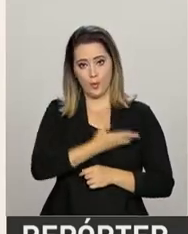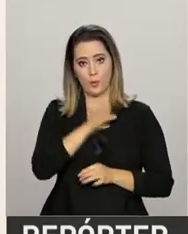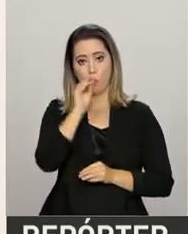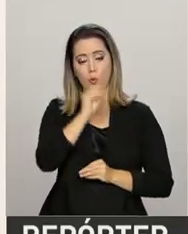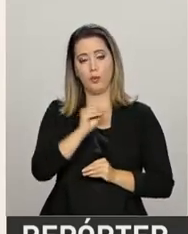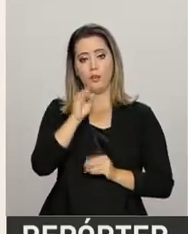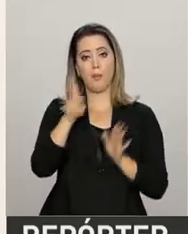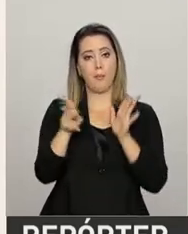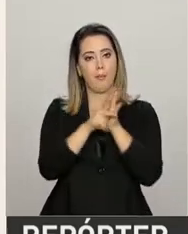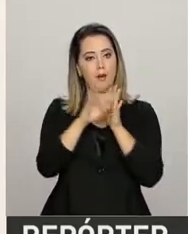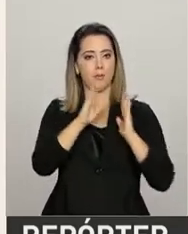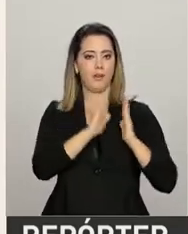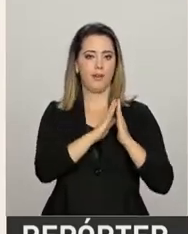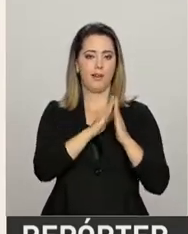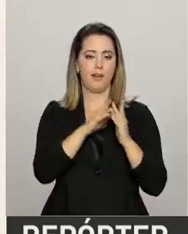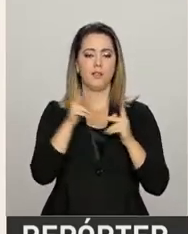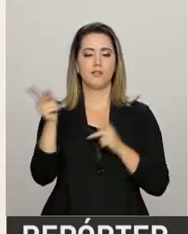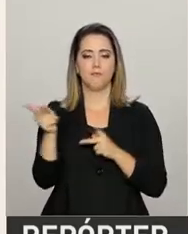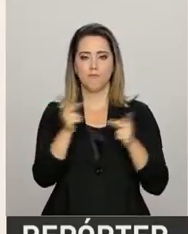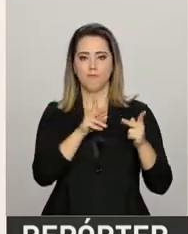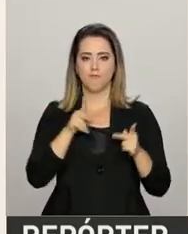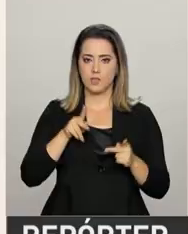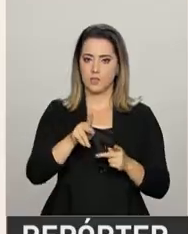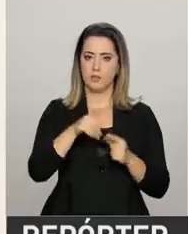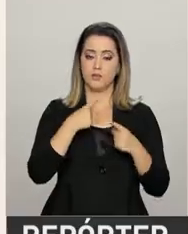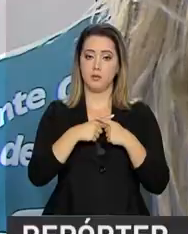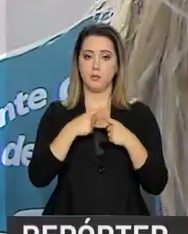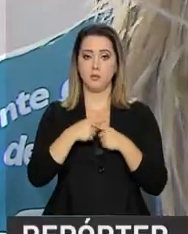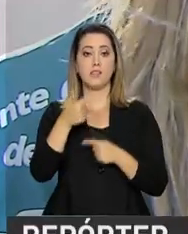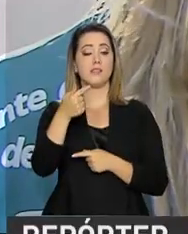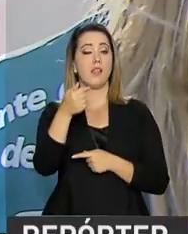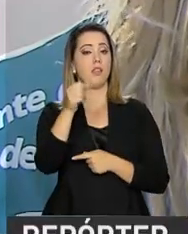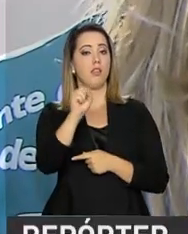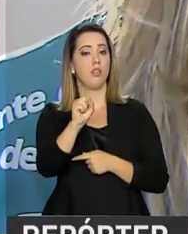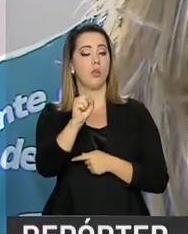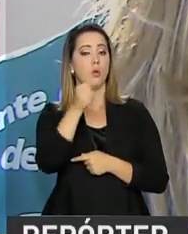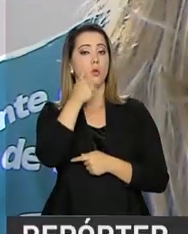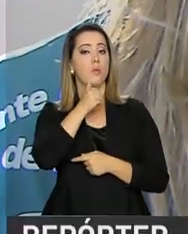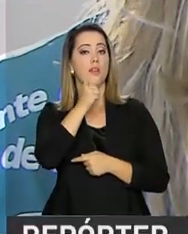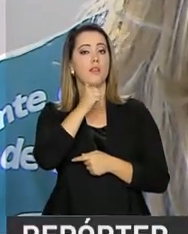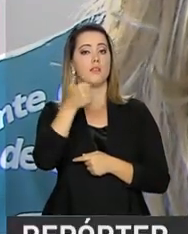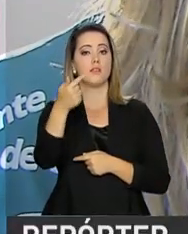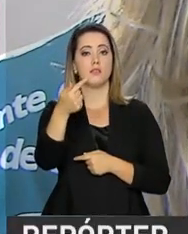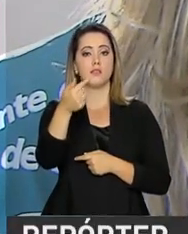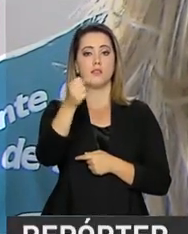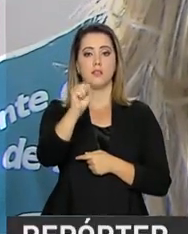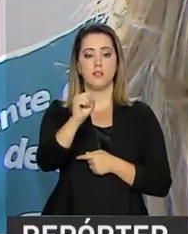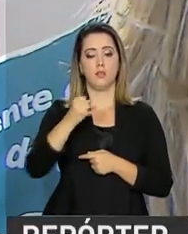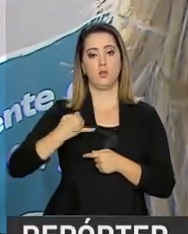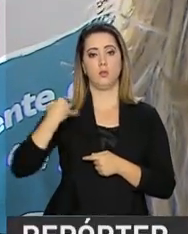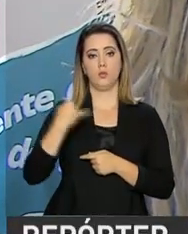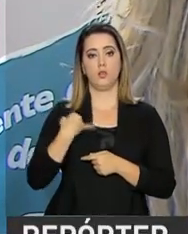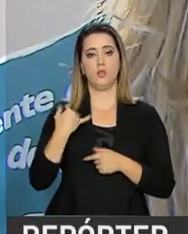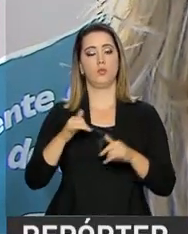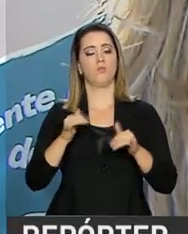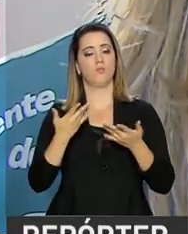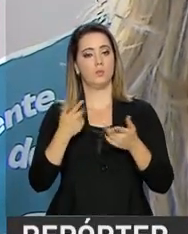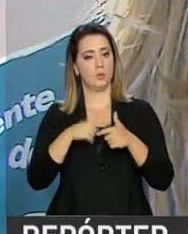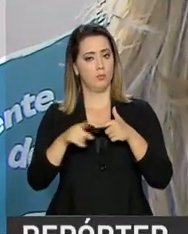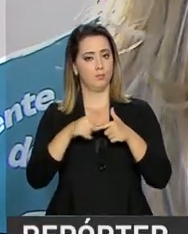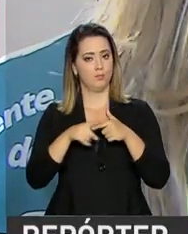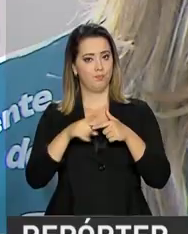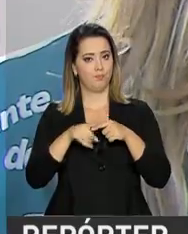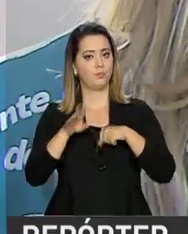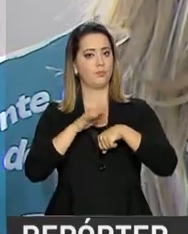são frequentes porque dona Daura, que tem 78 anos, sofre de hipertensão e diabetes, doenças